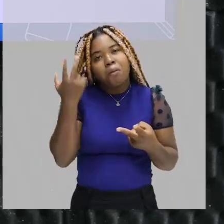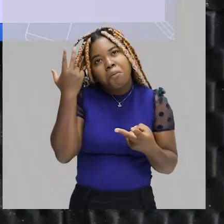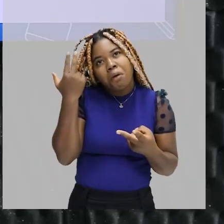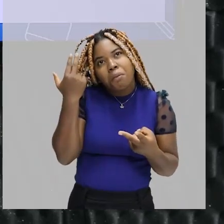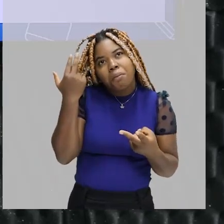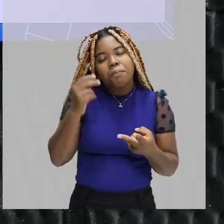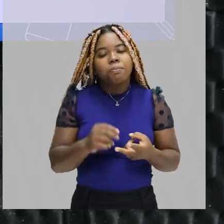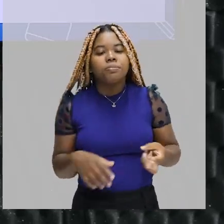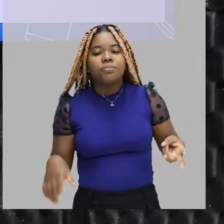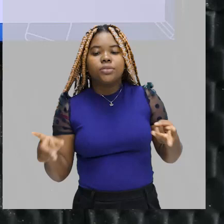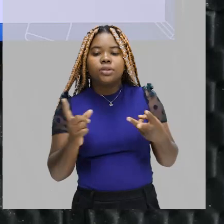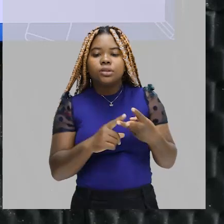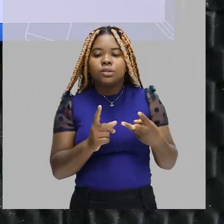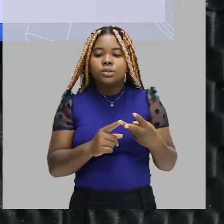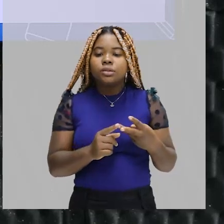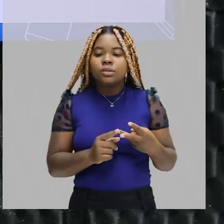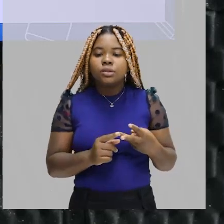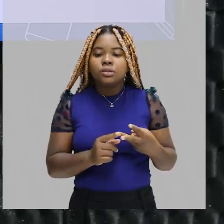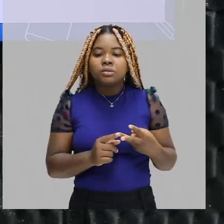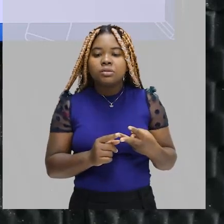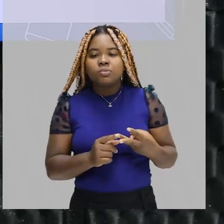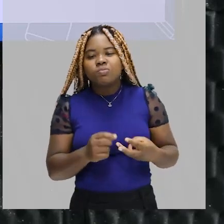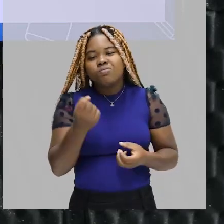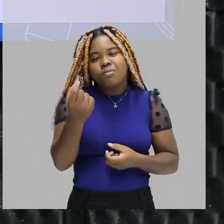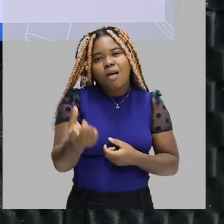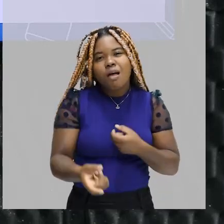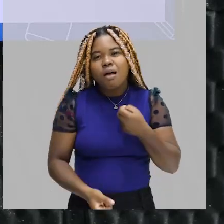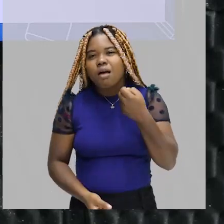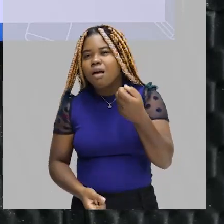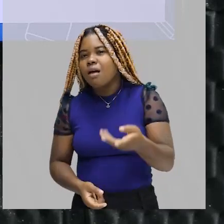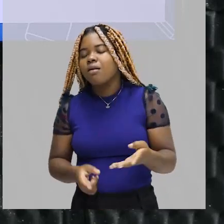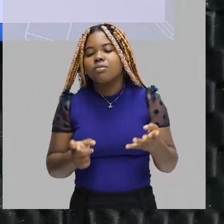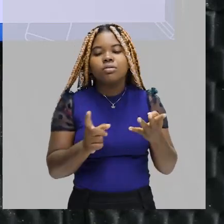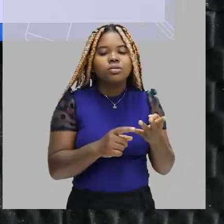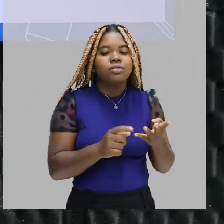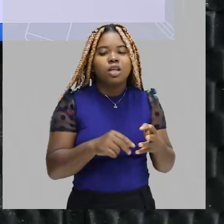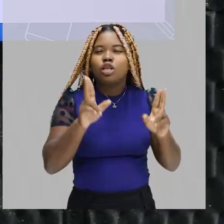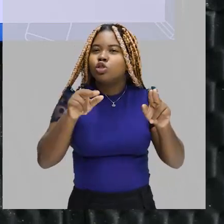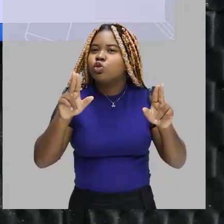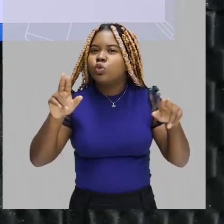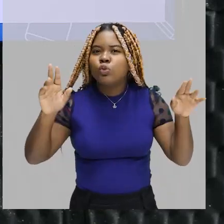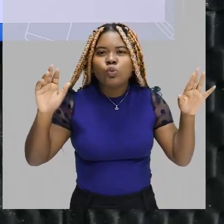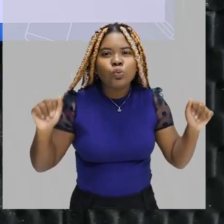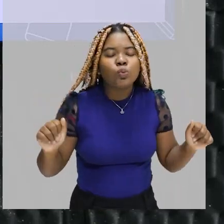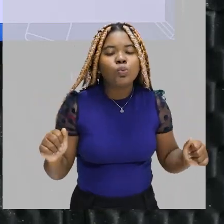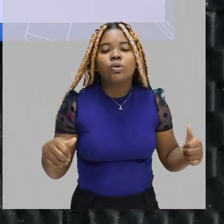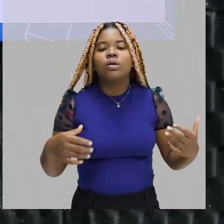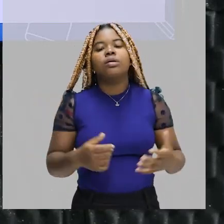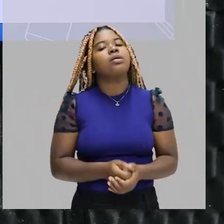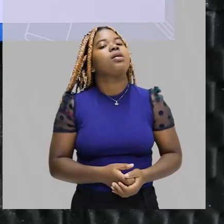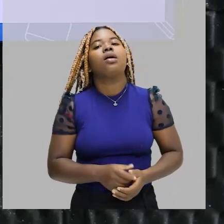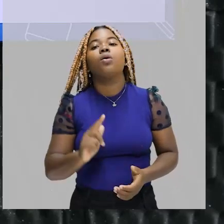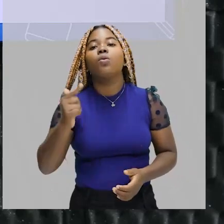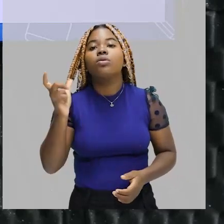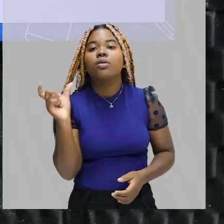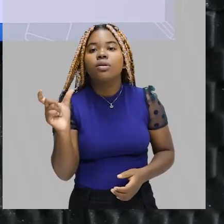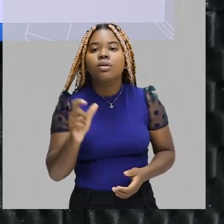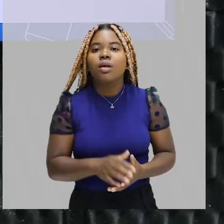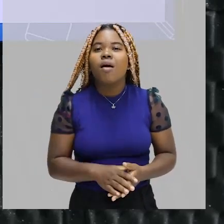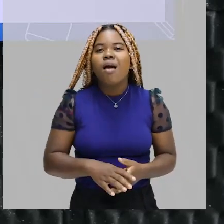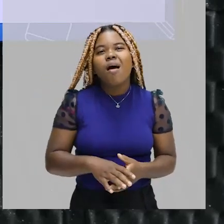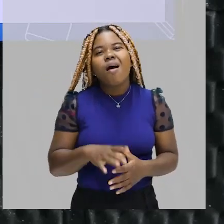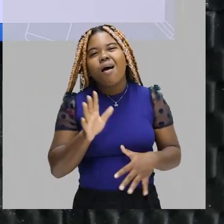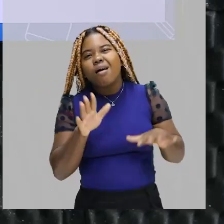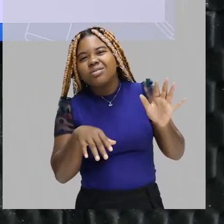normalmente, seldom, raramente, never, nunca, sometimes, às